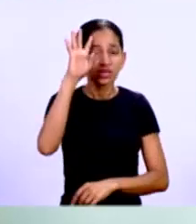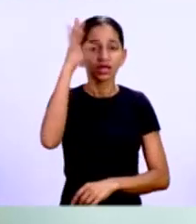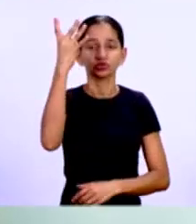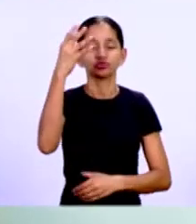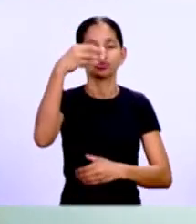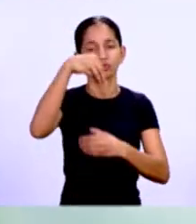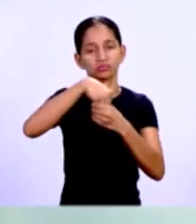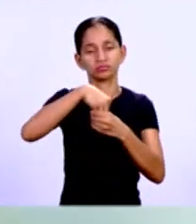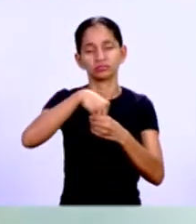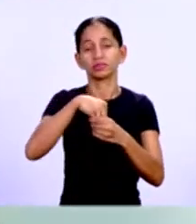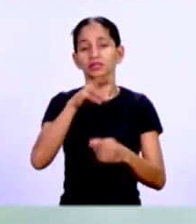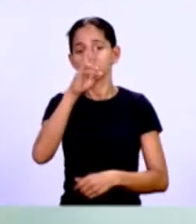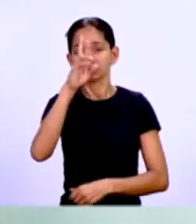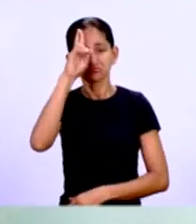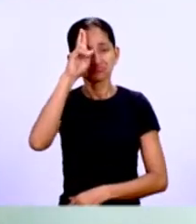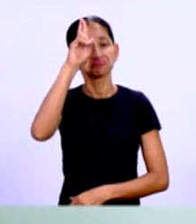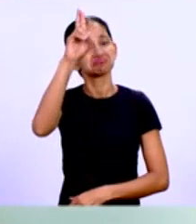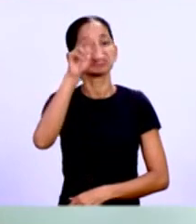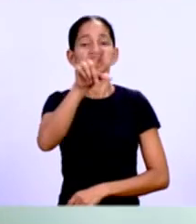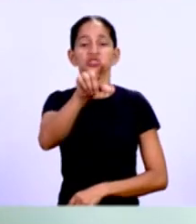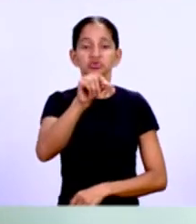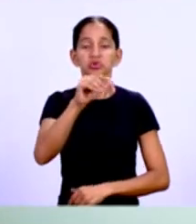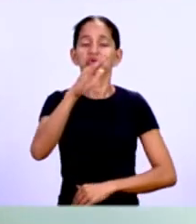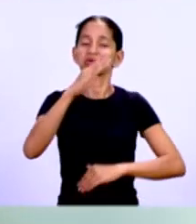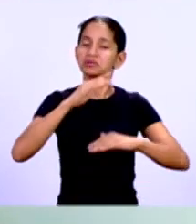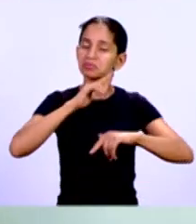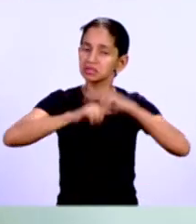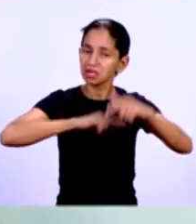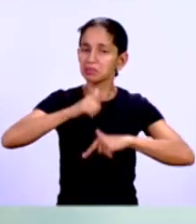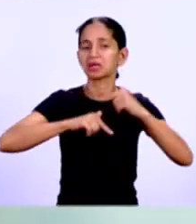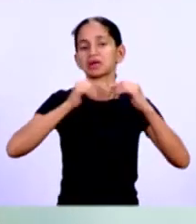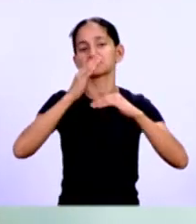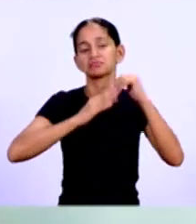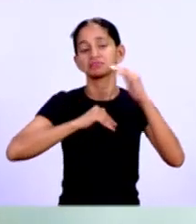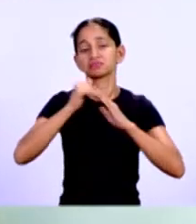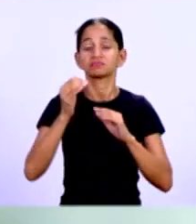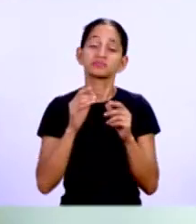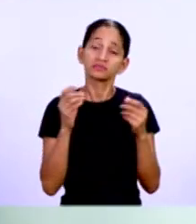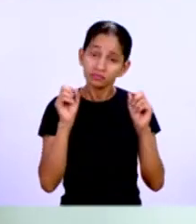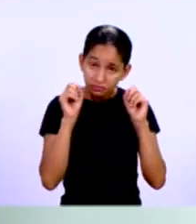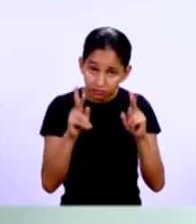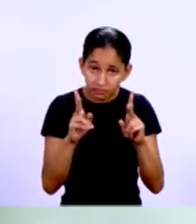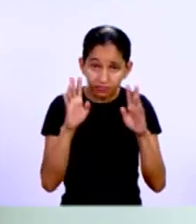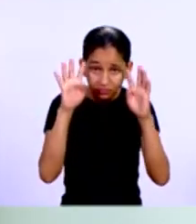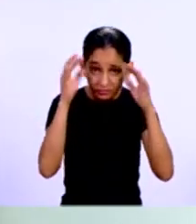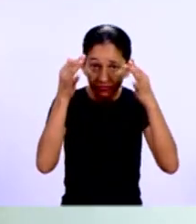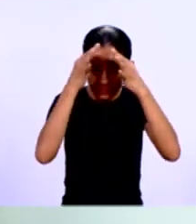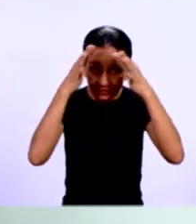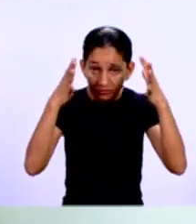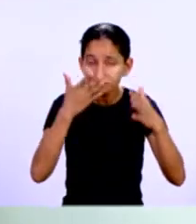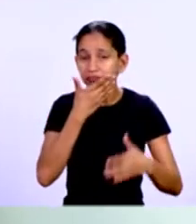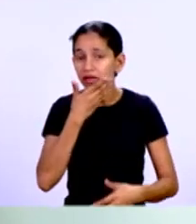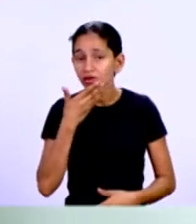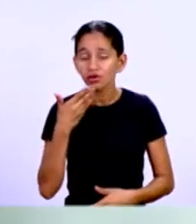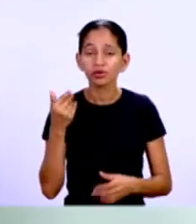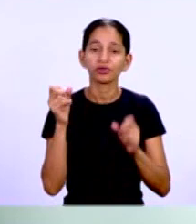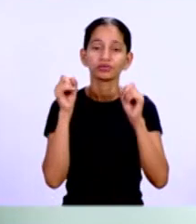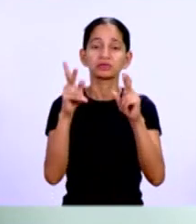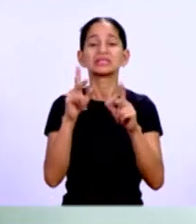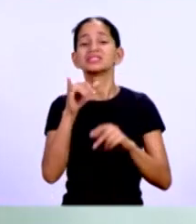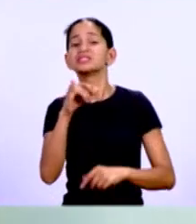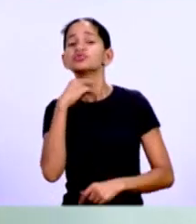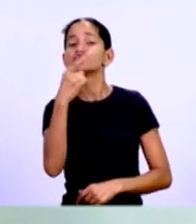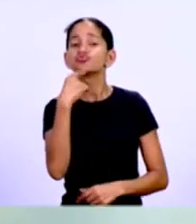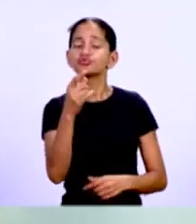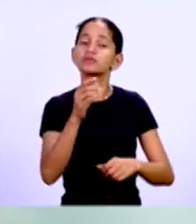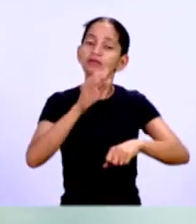empresa. Então, quem você escolhe, o que você quer fazer. Tá? Espero que tenha ficado mais claro. Gente, se tiver qualquer outra